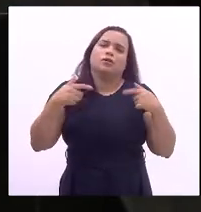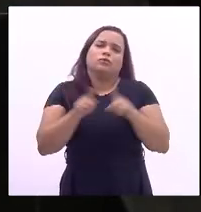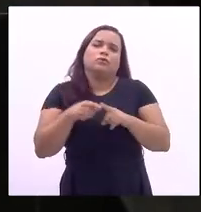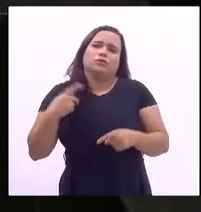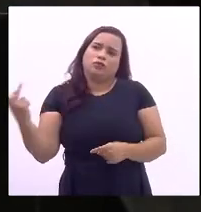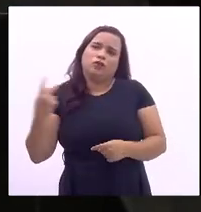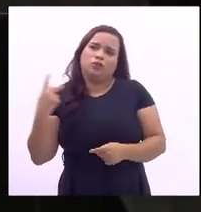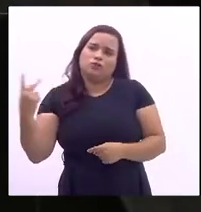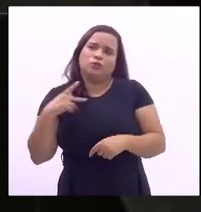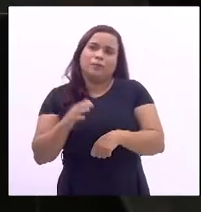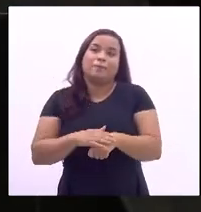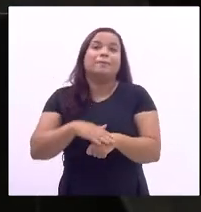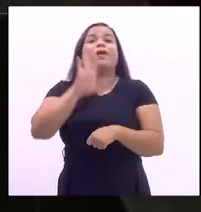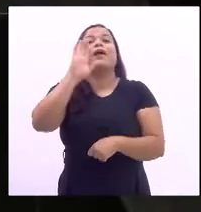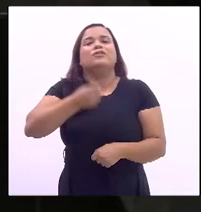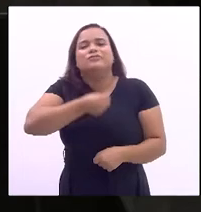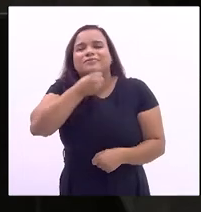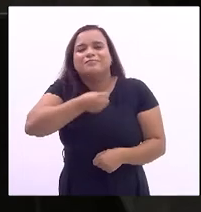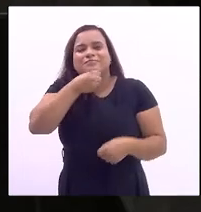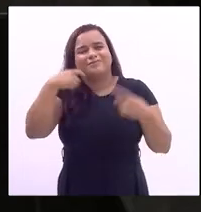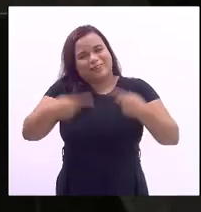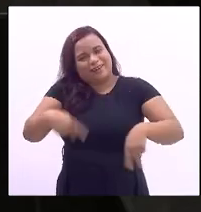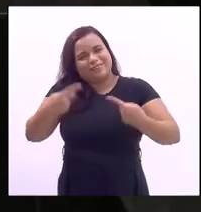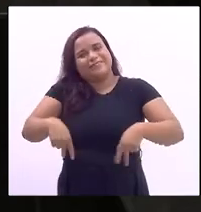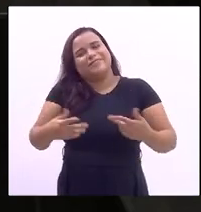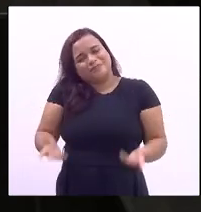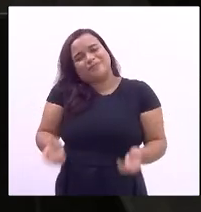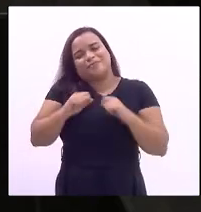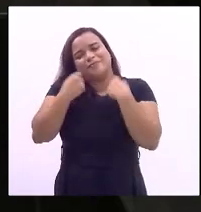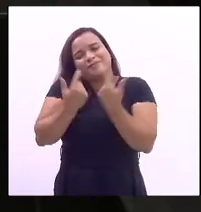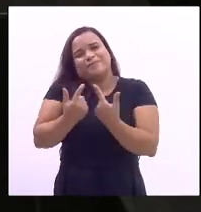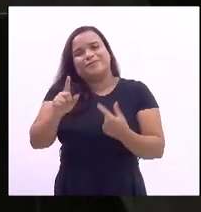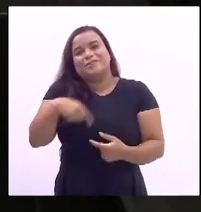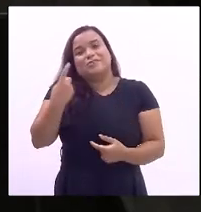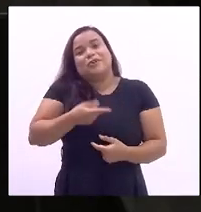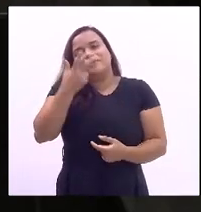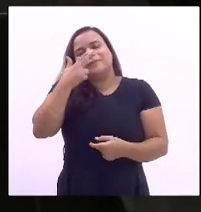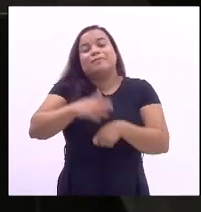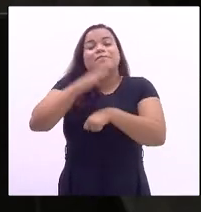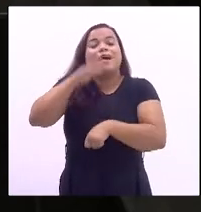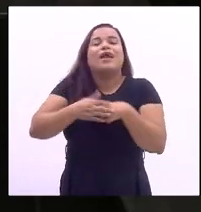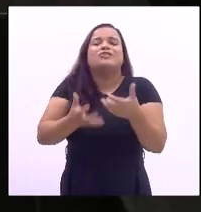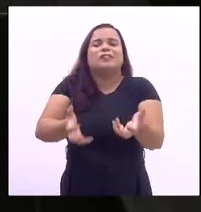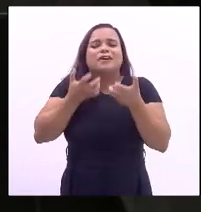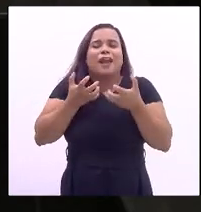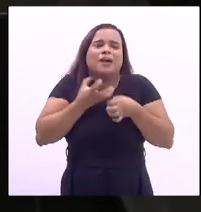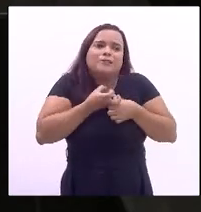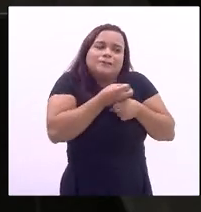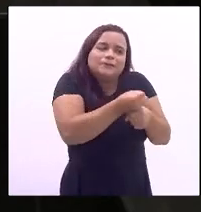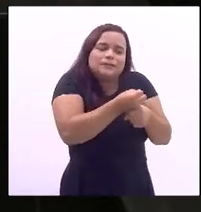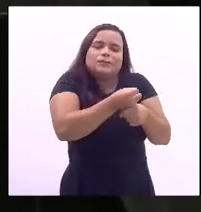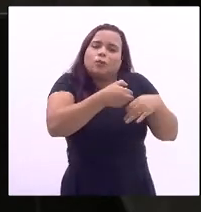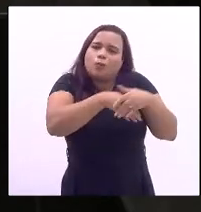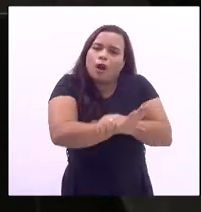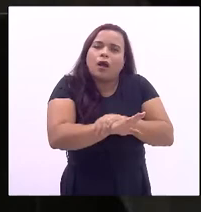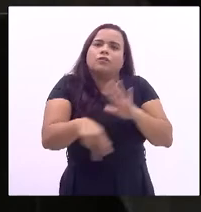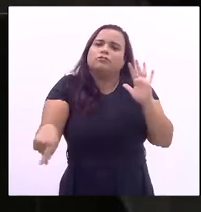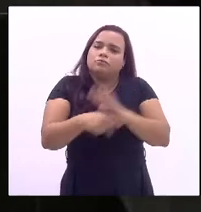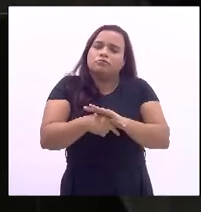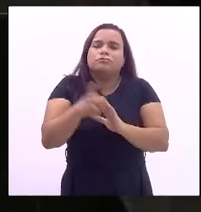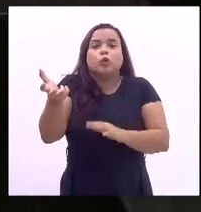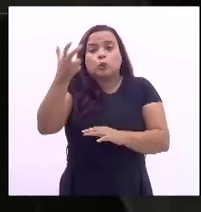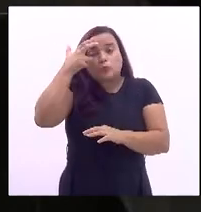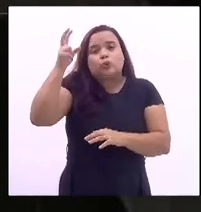porque eu somos os mais idosos que queiram mais preservar o patrimônio cultural e